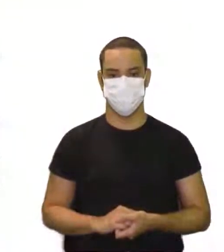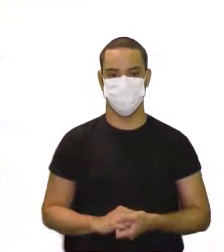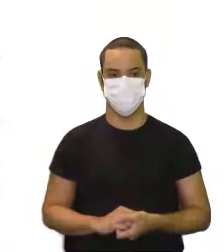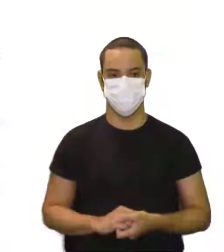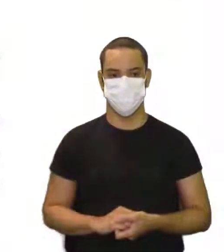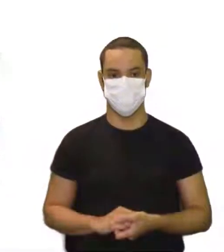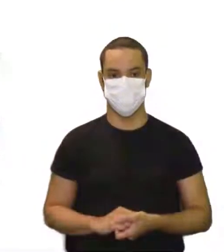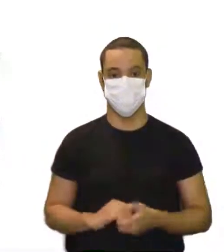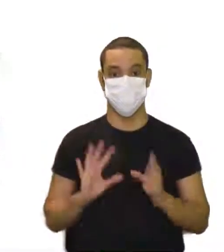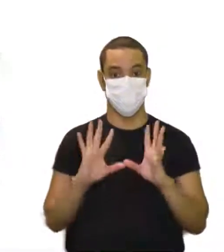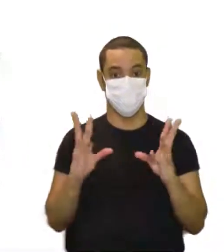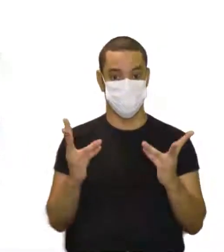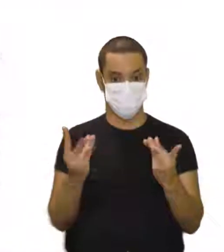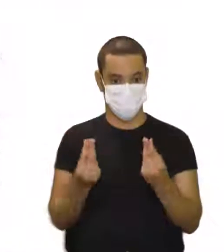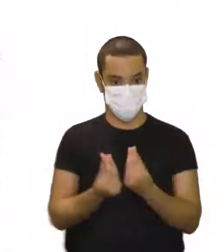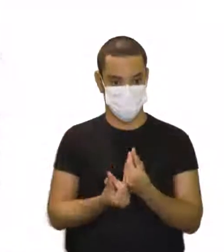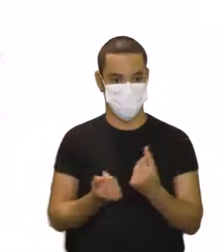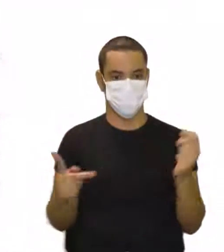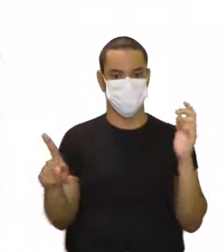A dilatação temporal